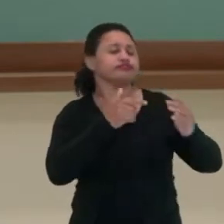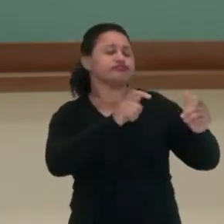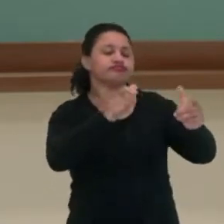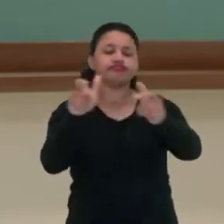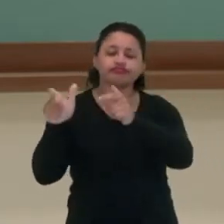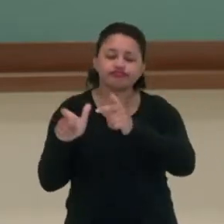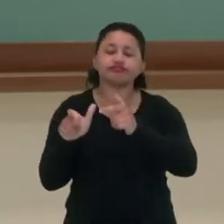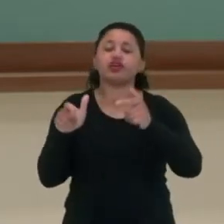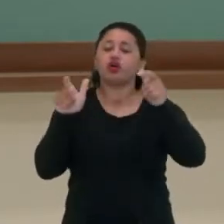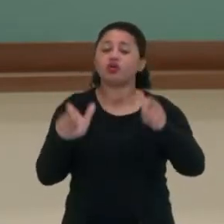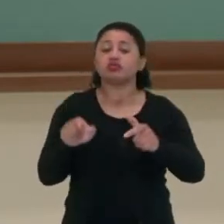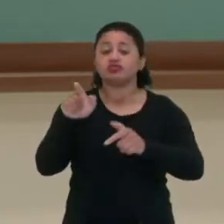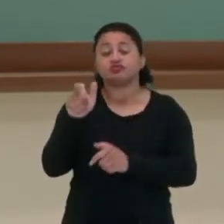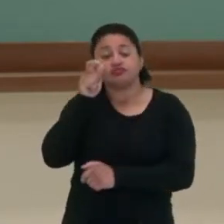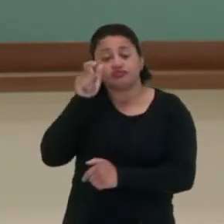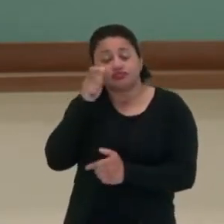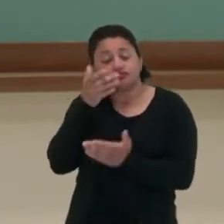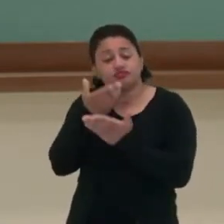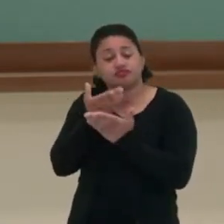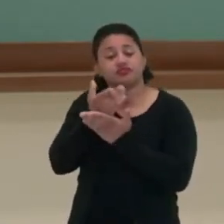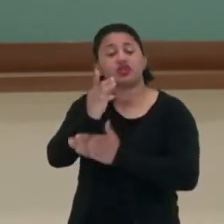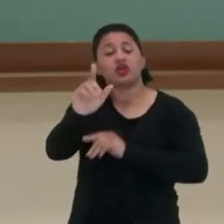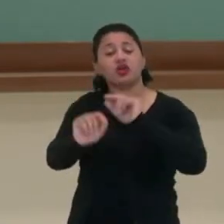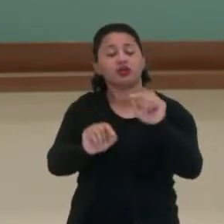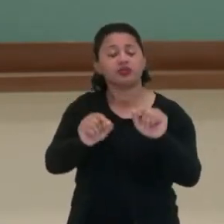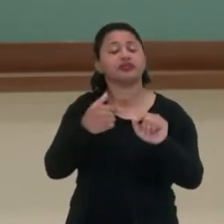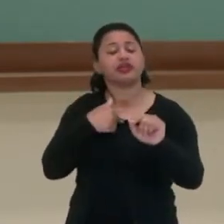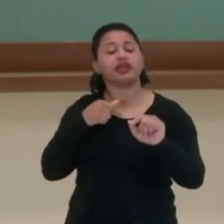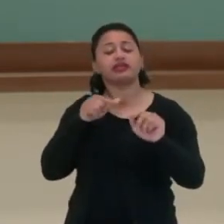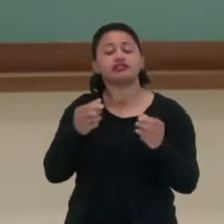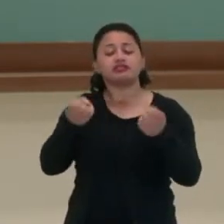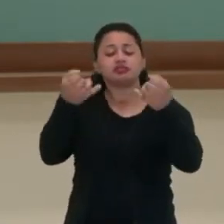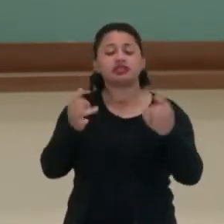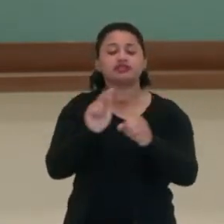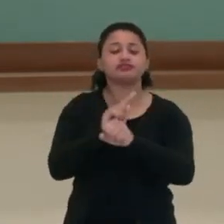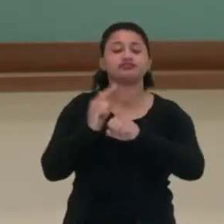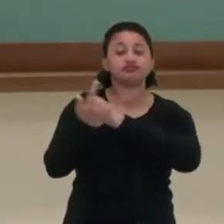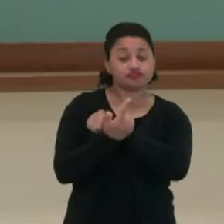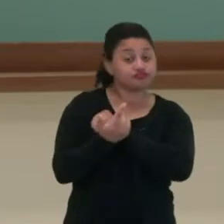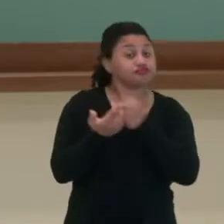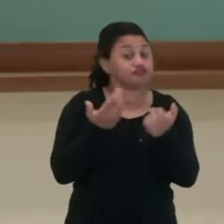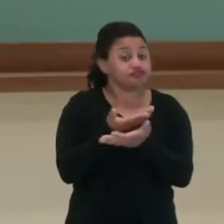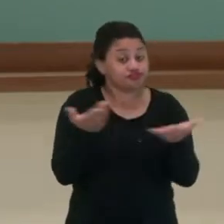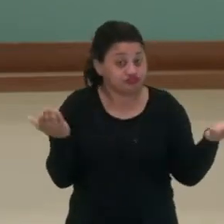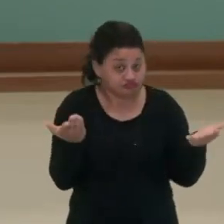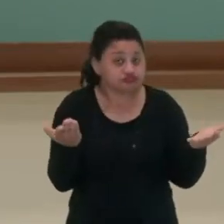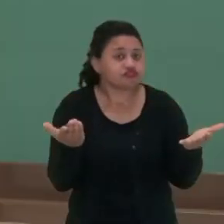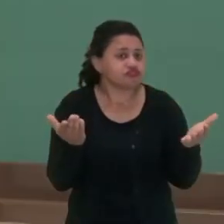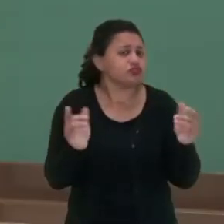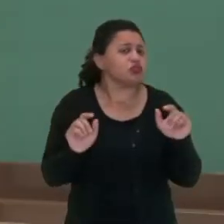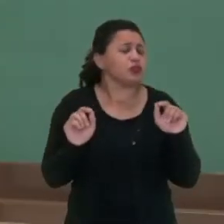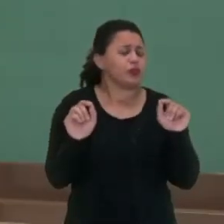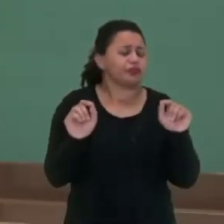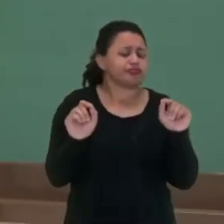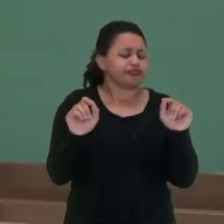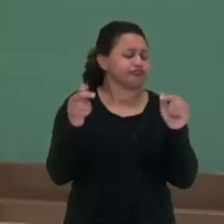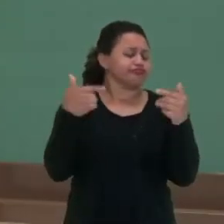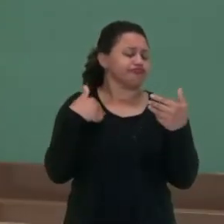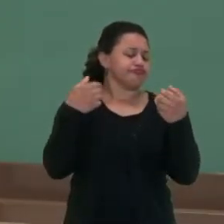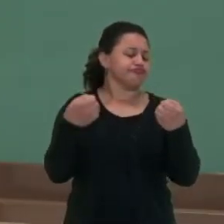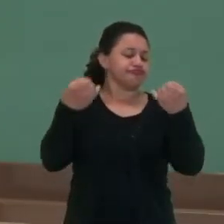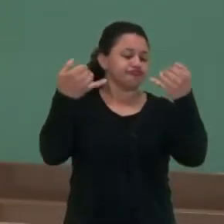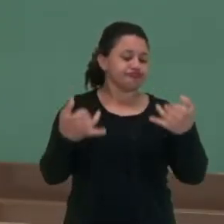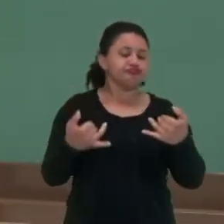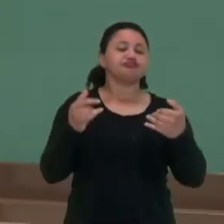espaço que você esteja acompanhando essa aula, um pouquinho da ciência geográfica para bem perto de você. E para a gente falar sobre